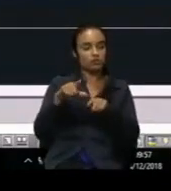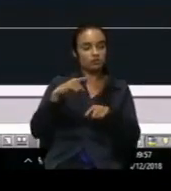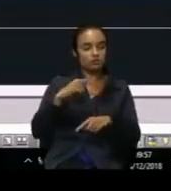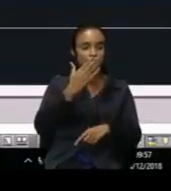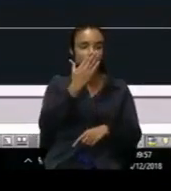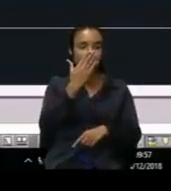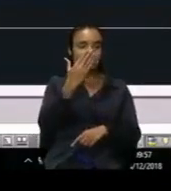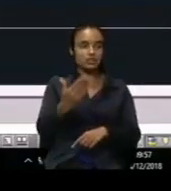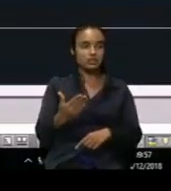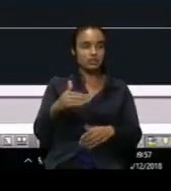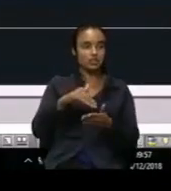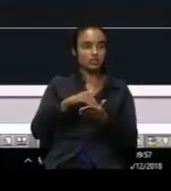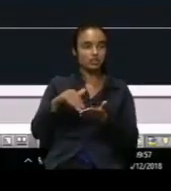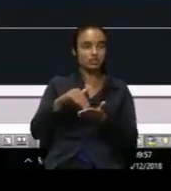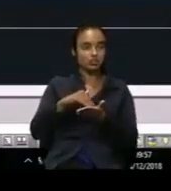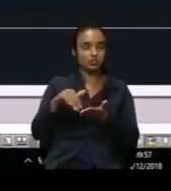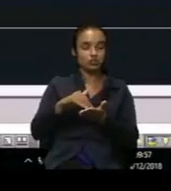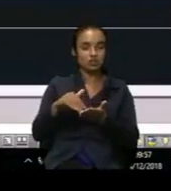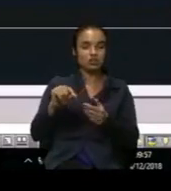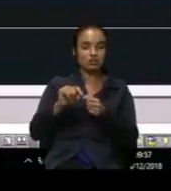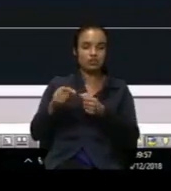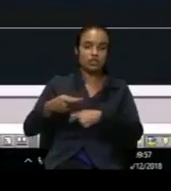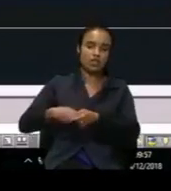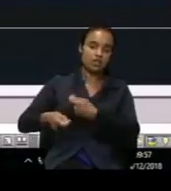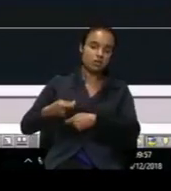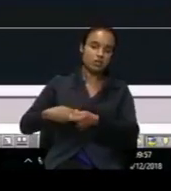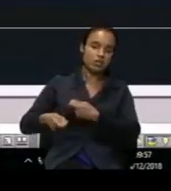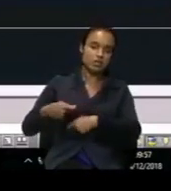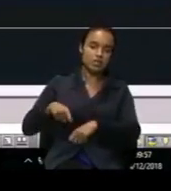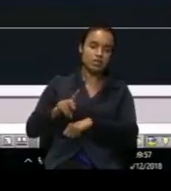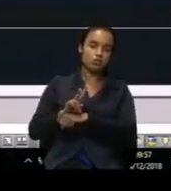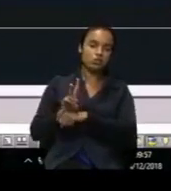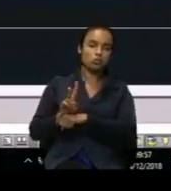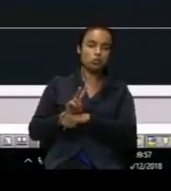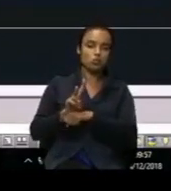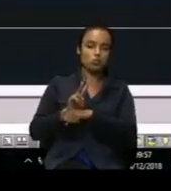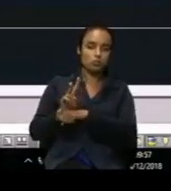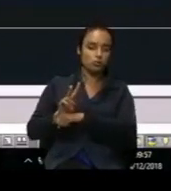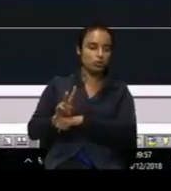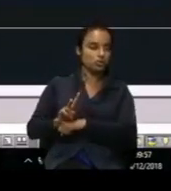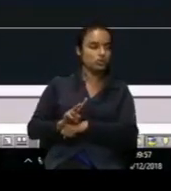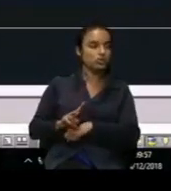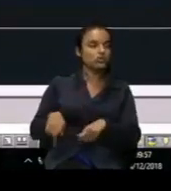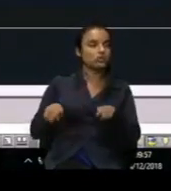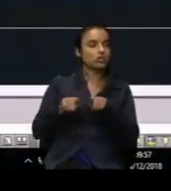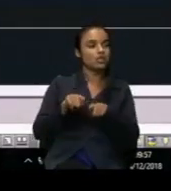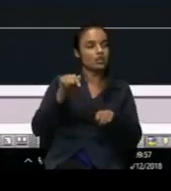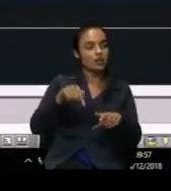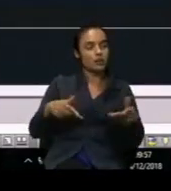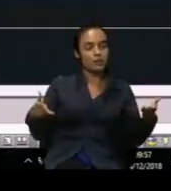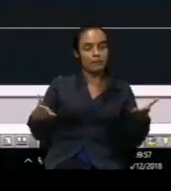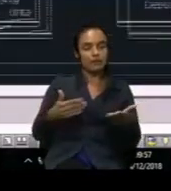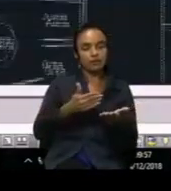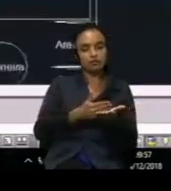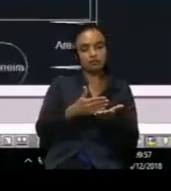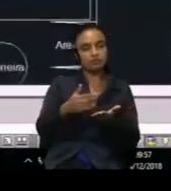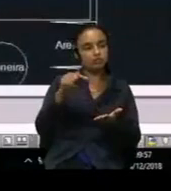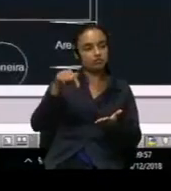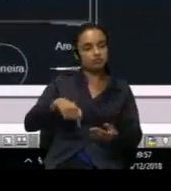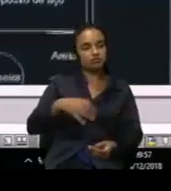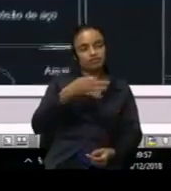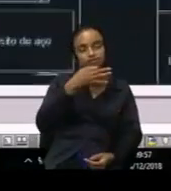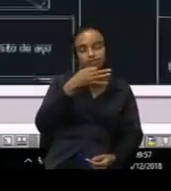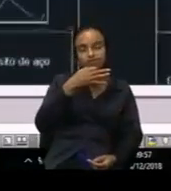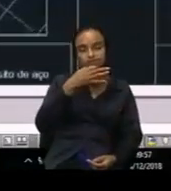entrada, porque é interessante ter o escritório na entrada, tá? E agora a gente... Vamos começar por alguns itens aqui.